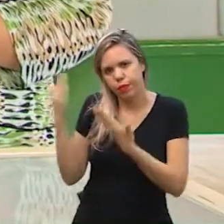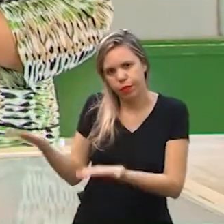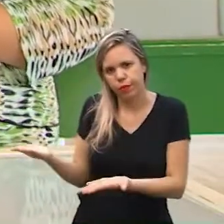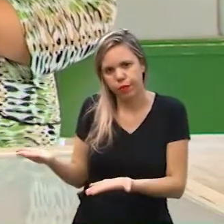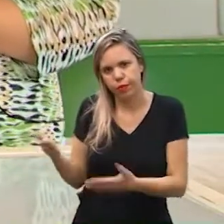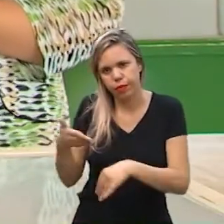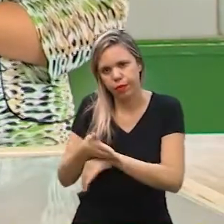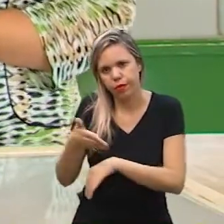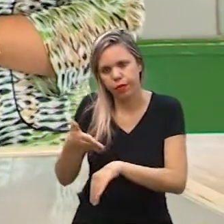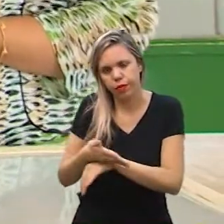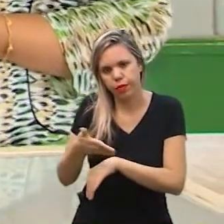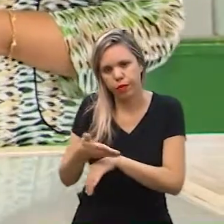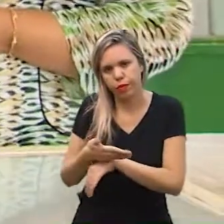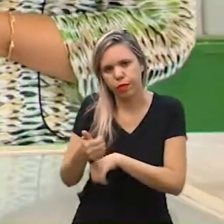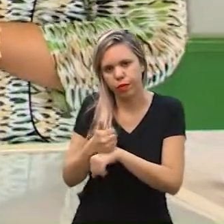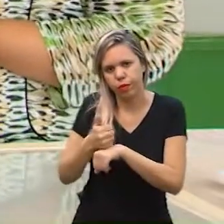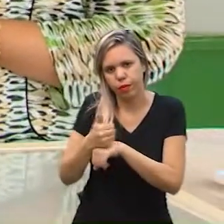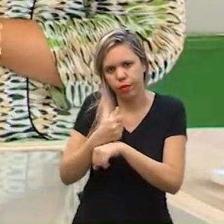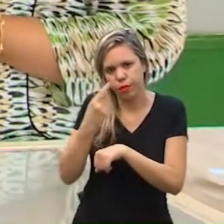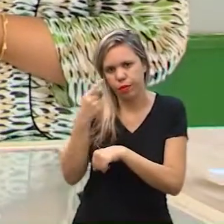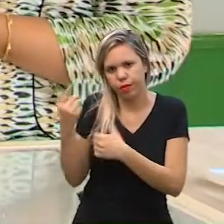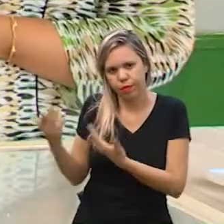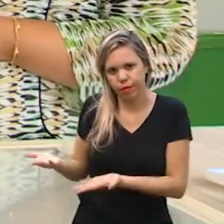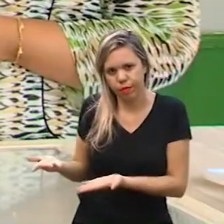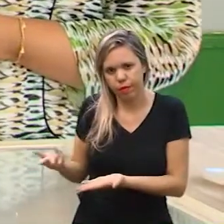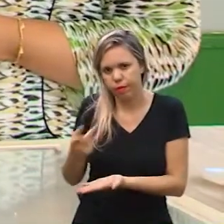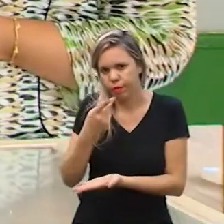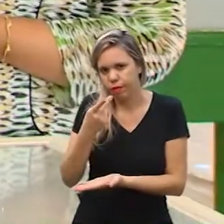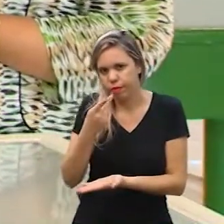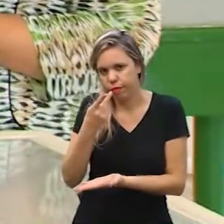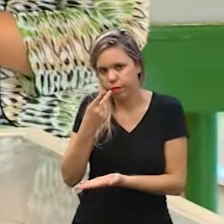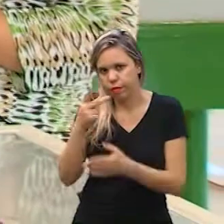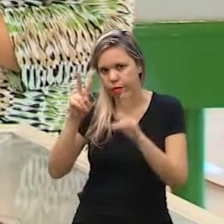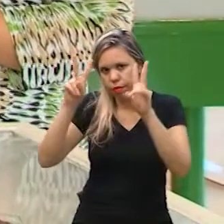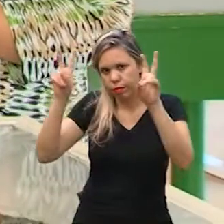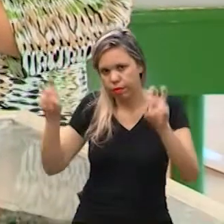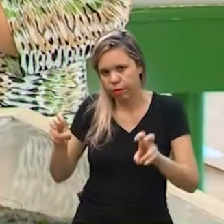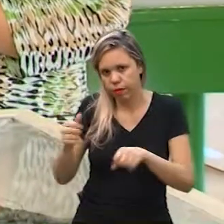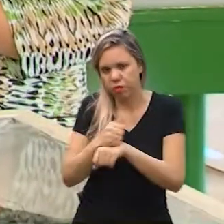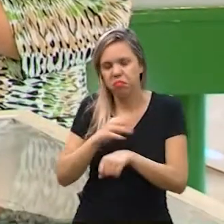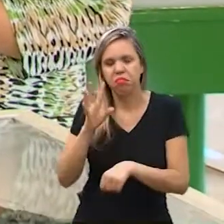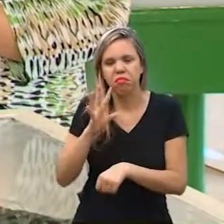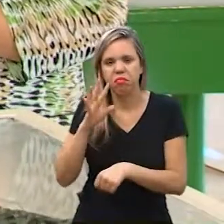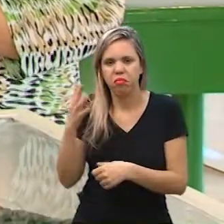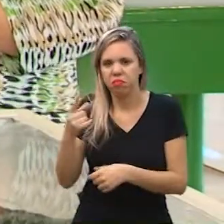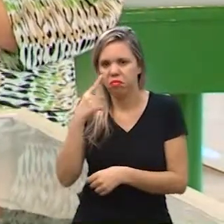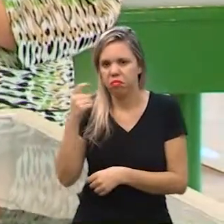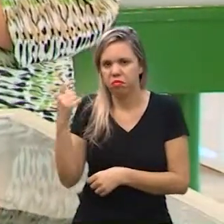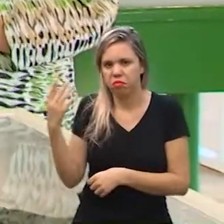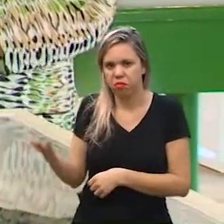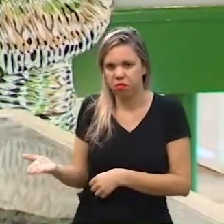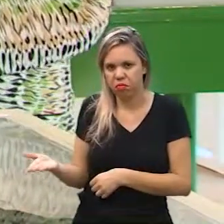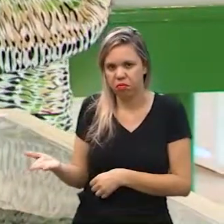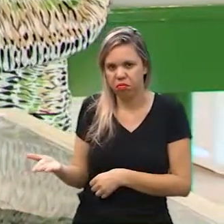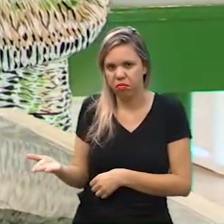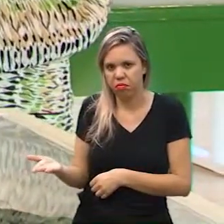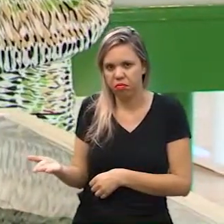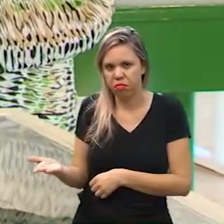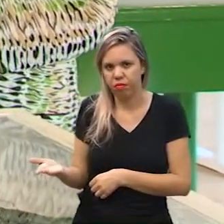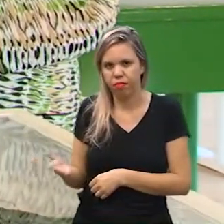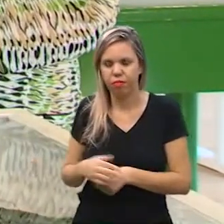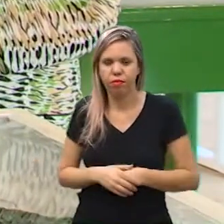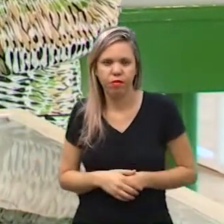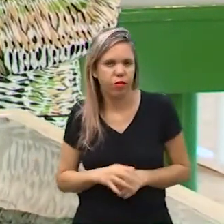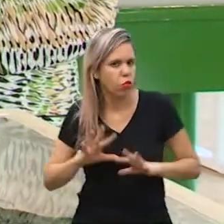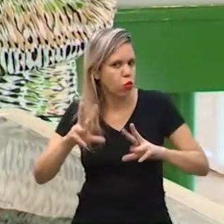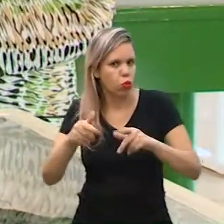por participar conosco aqui do quadro Se Liga na Profissão, falando um pouco mais a respeito dessa profissão bacana, interessante e que não é, na